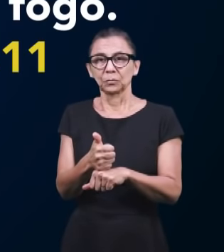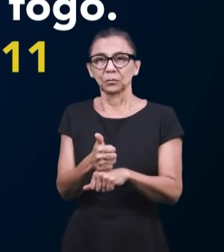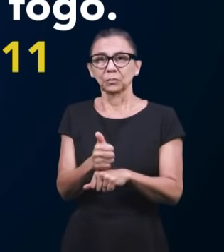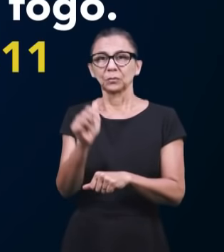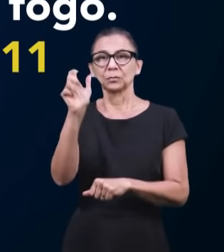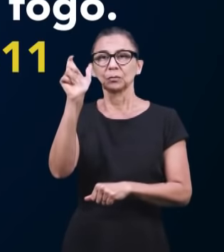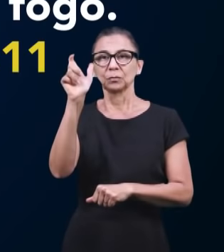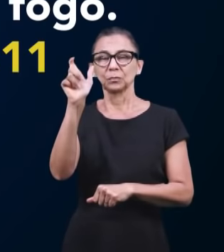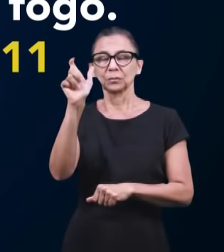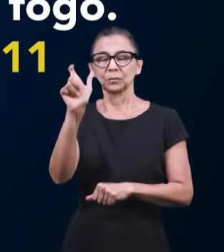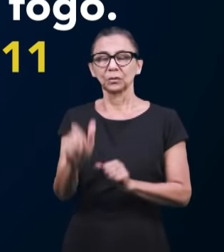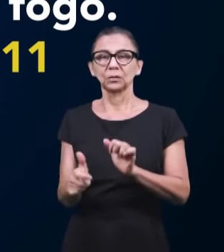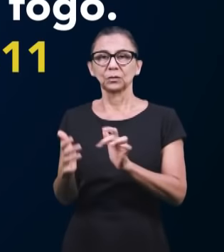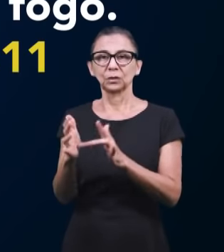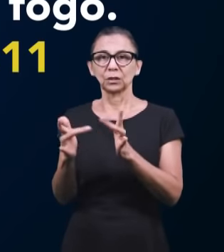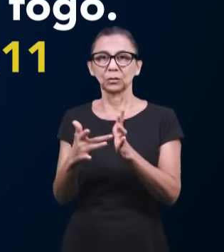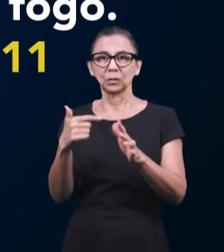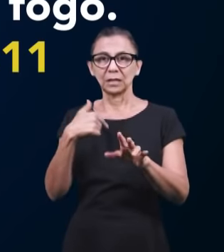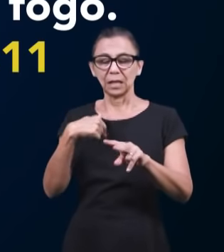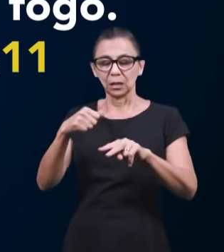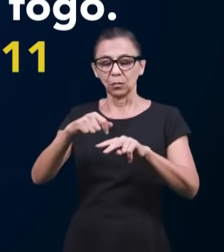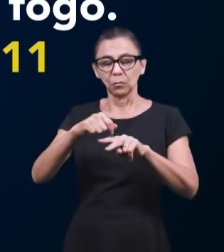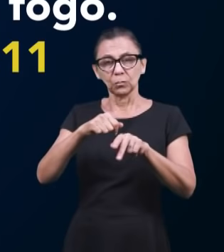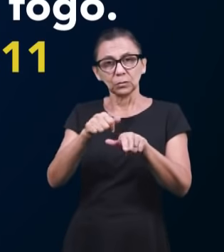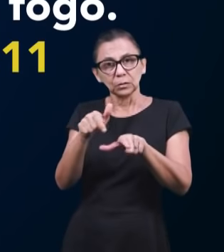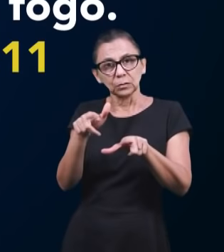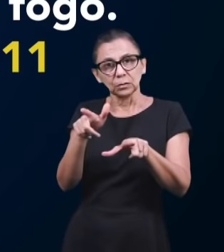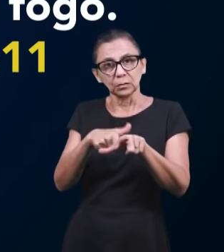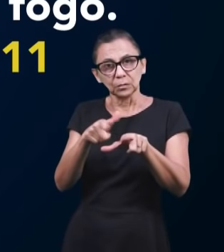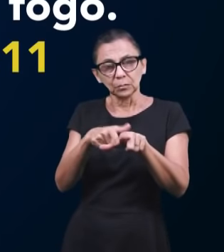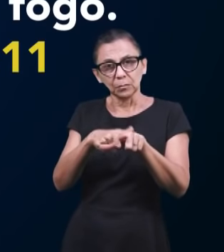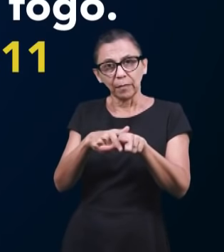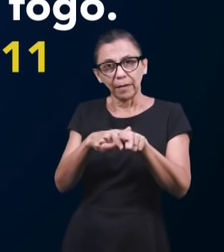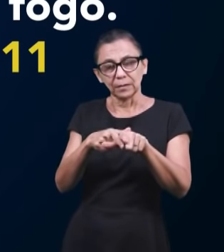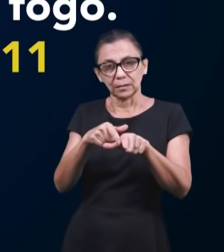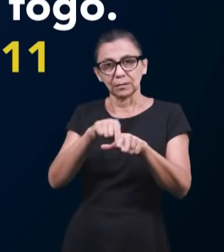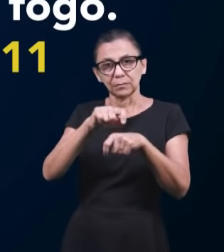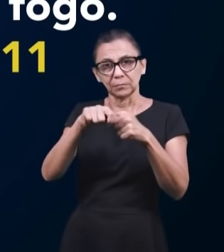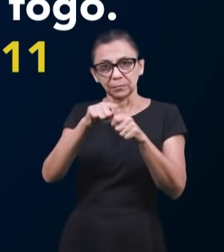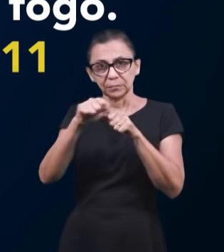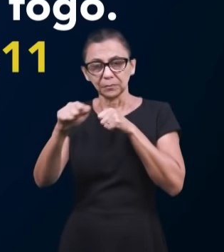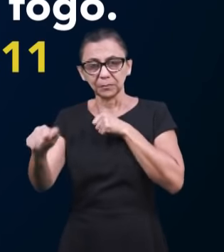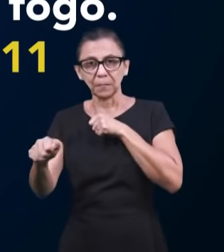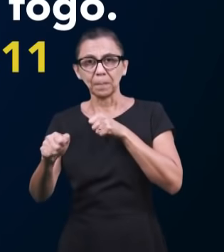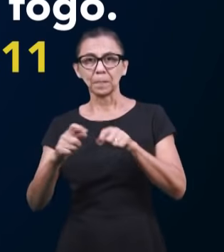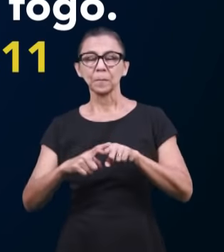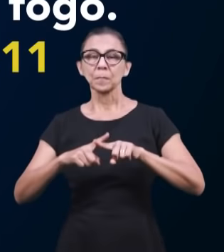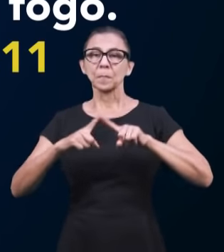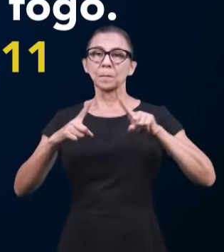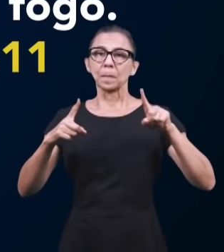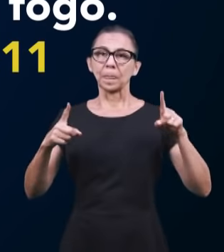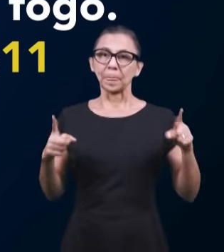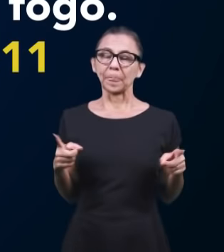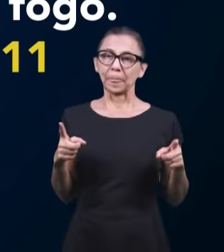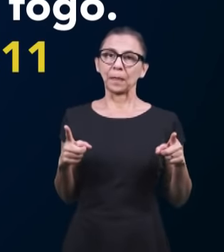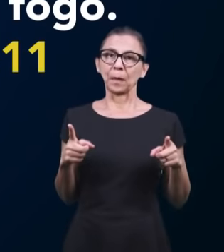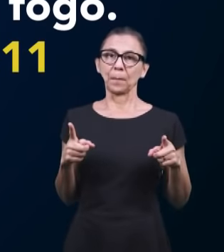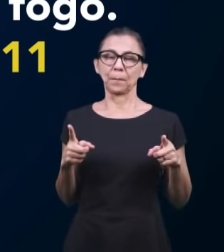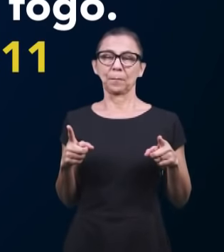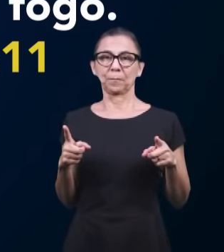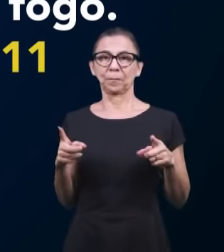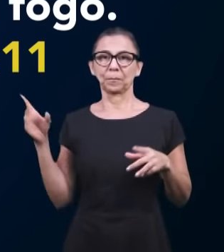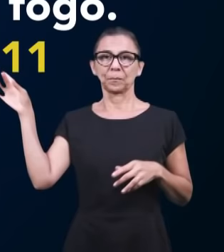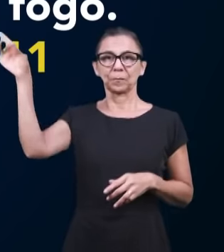fogo. Referindo-se ao ato quem batiza com água, a resposta é letra A, pois como está escrito,